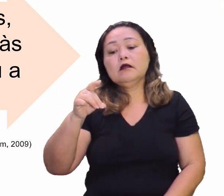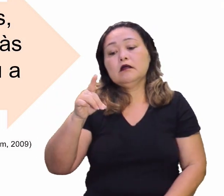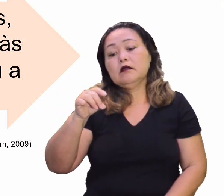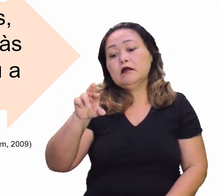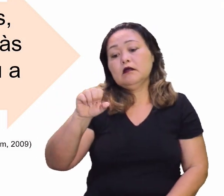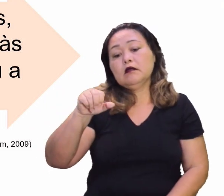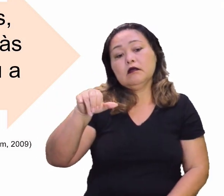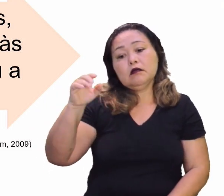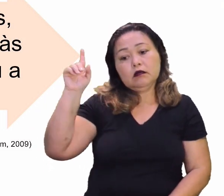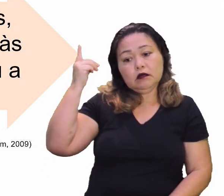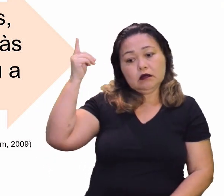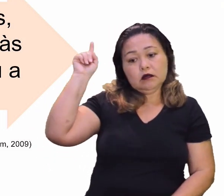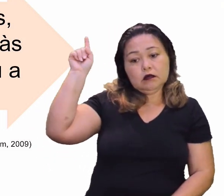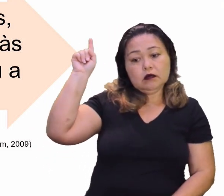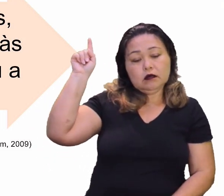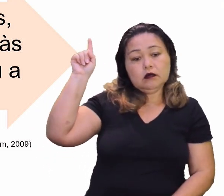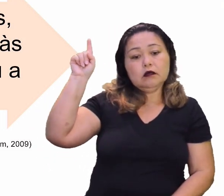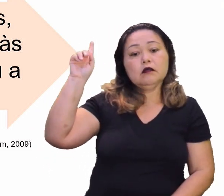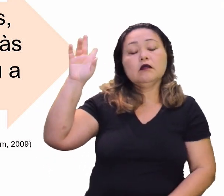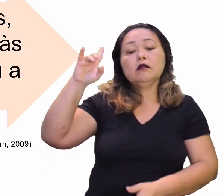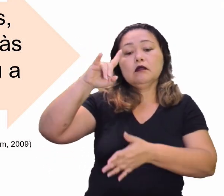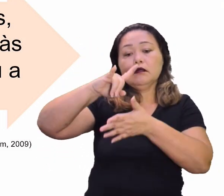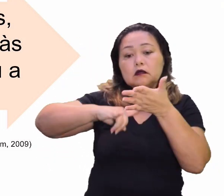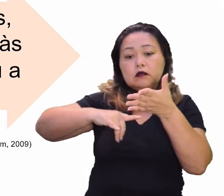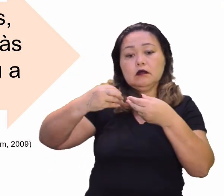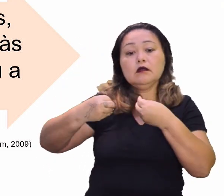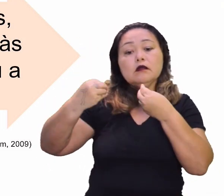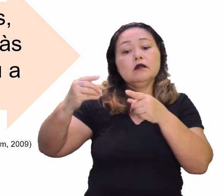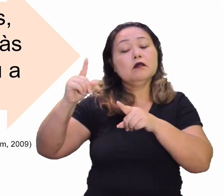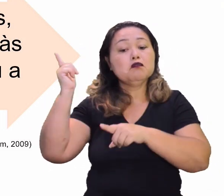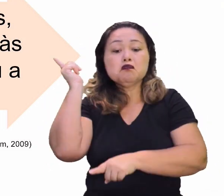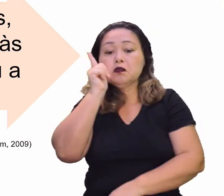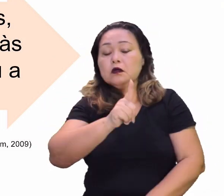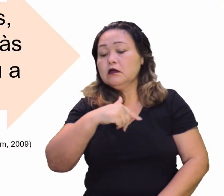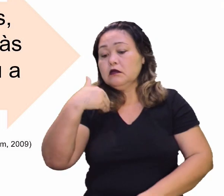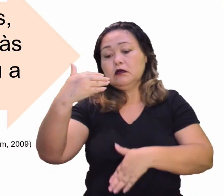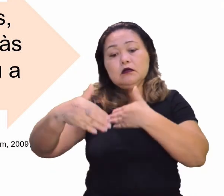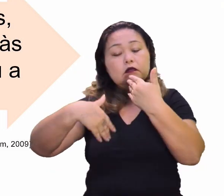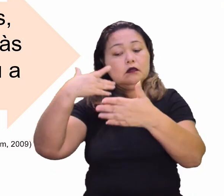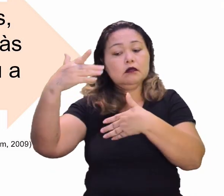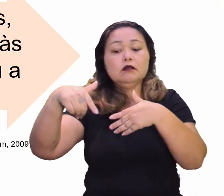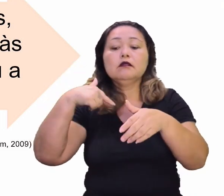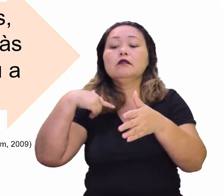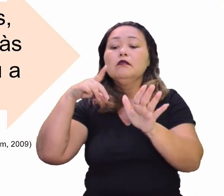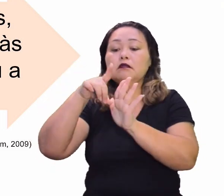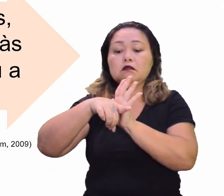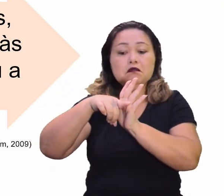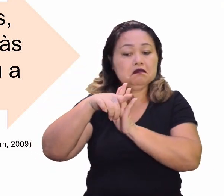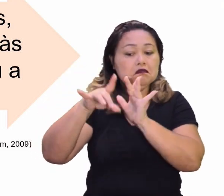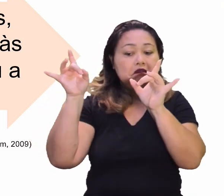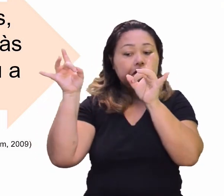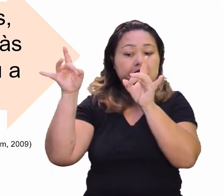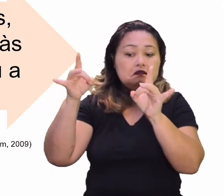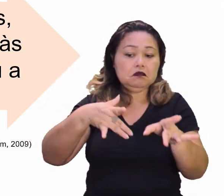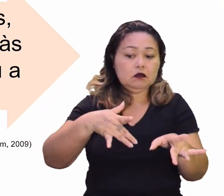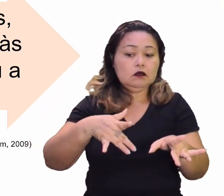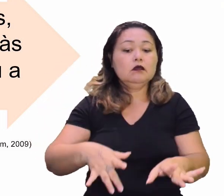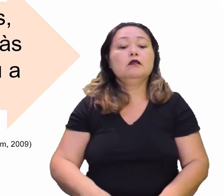a Doçal Calda, o contrato foi passado, mas não conseguiu dar prosseguimento às obras. Abandonou,